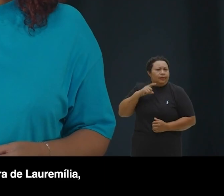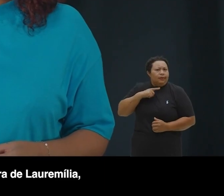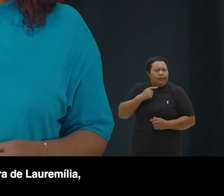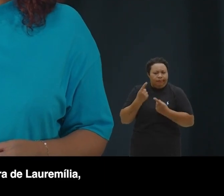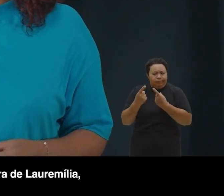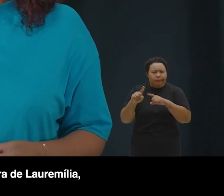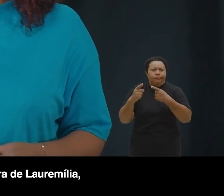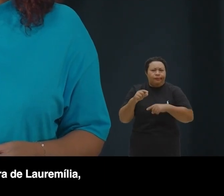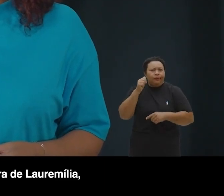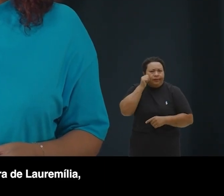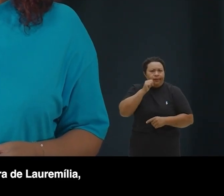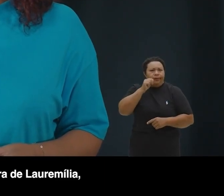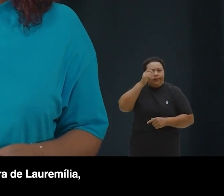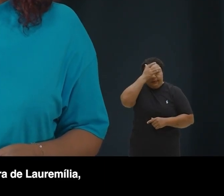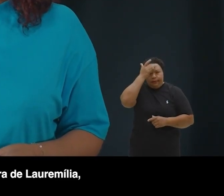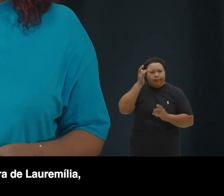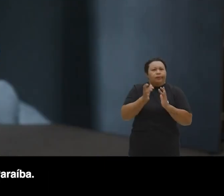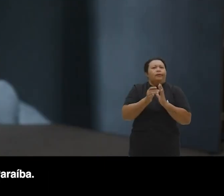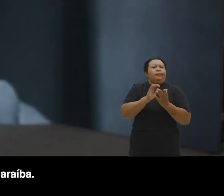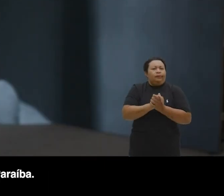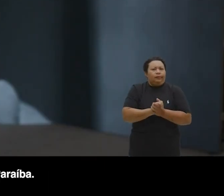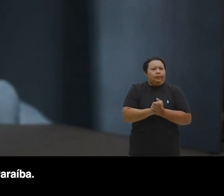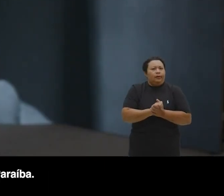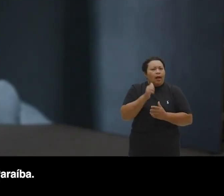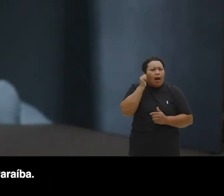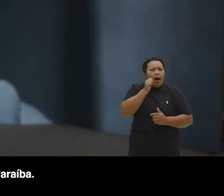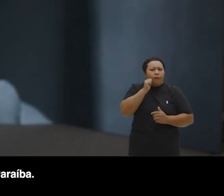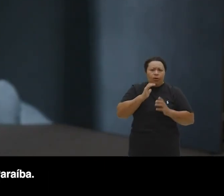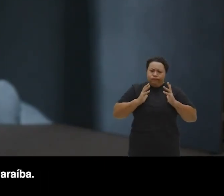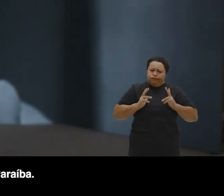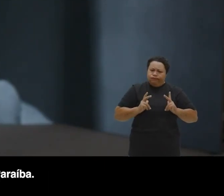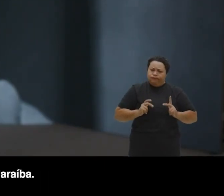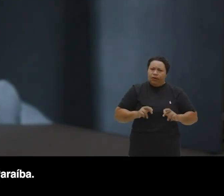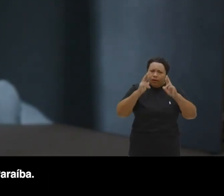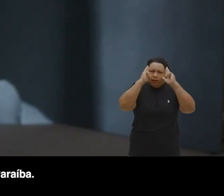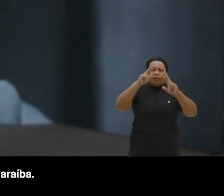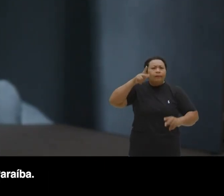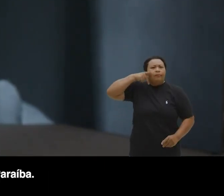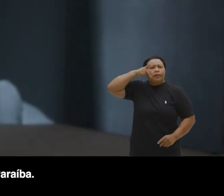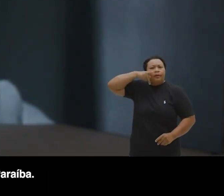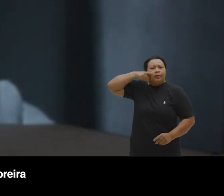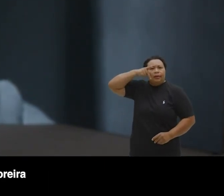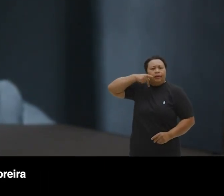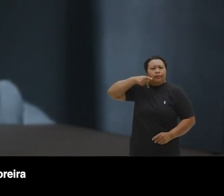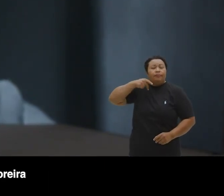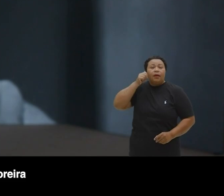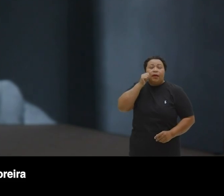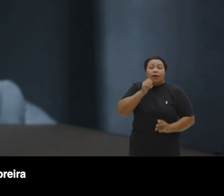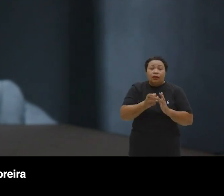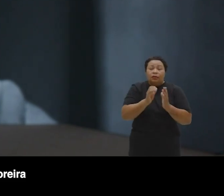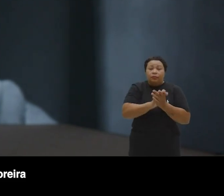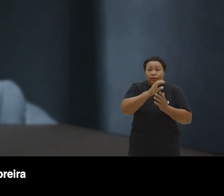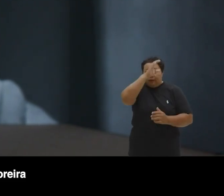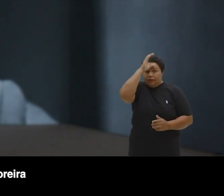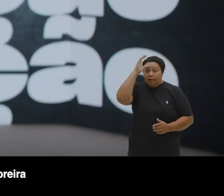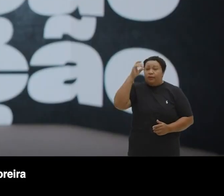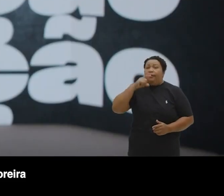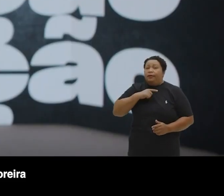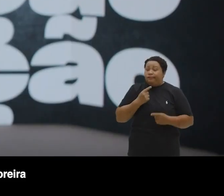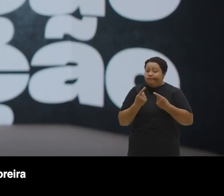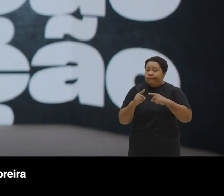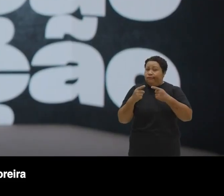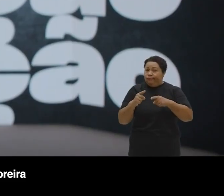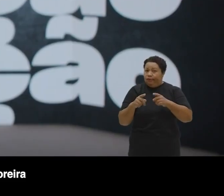antigas que ofendem a honra de Laura Emília, uma mulher íntegra e respeitada em toda Paraíba. Laura Emília foi vítima de uma